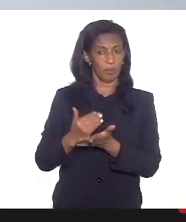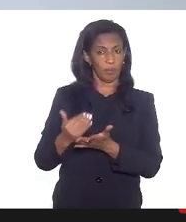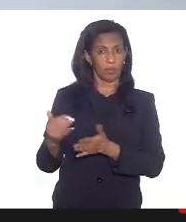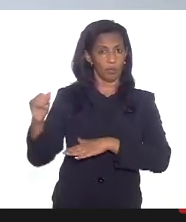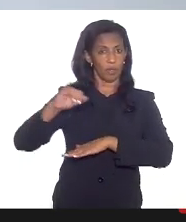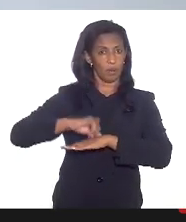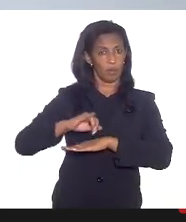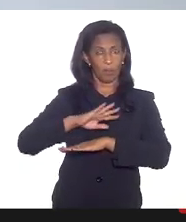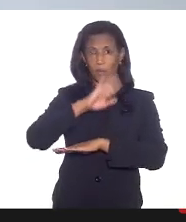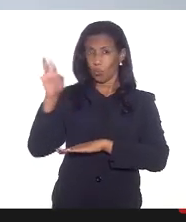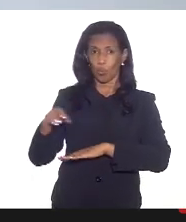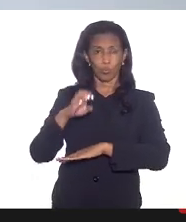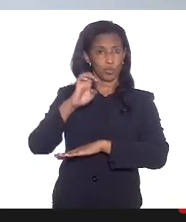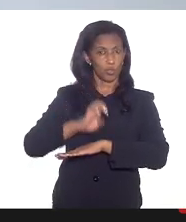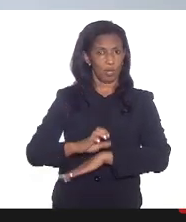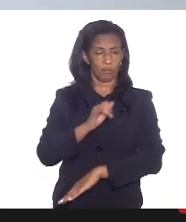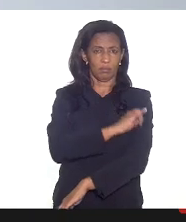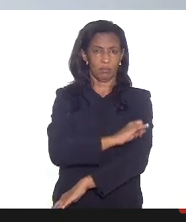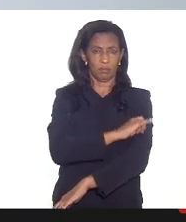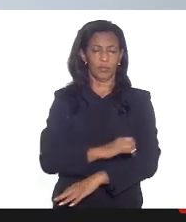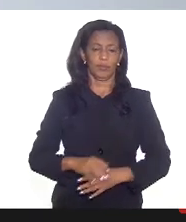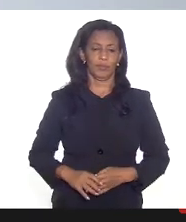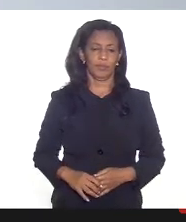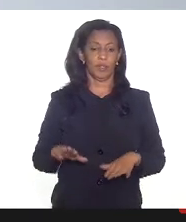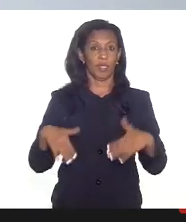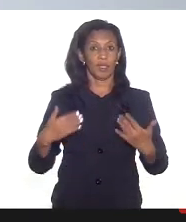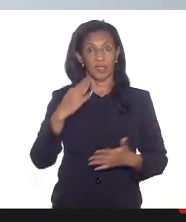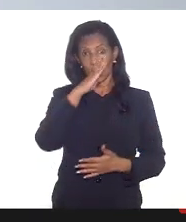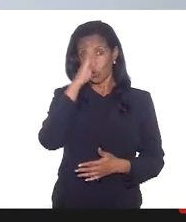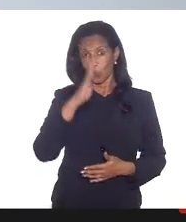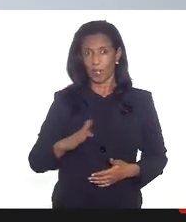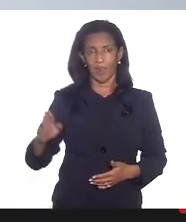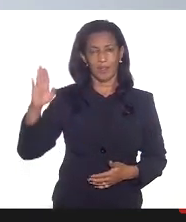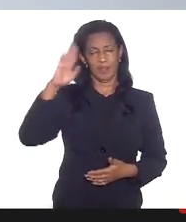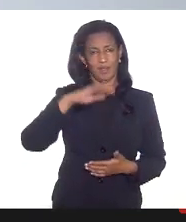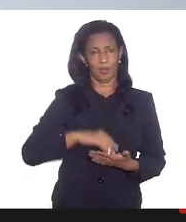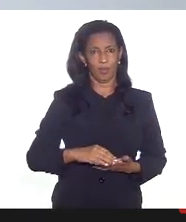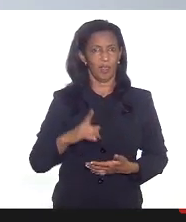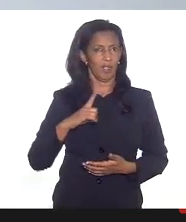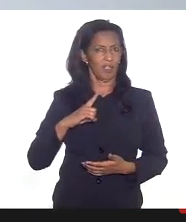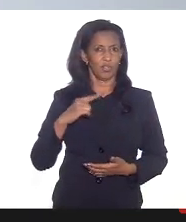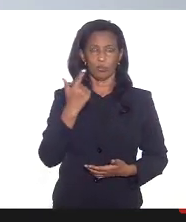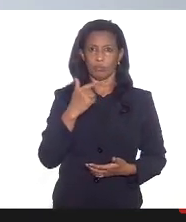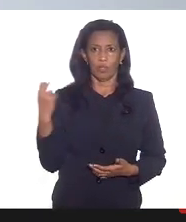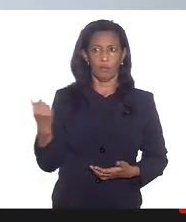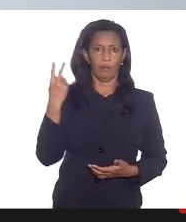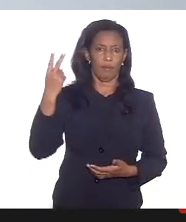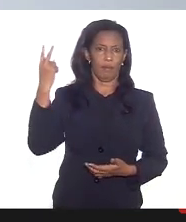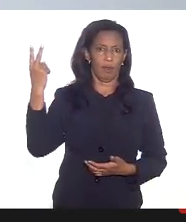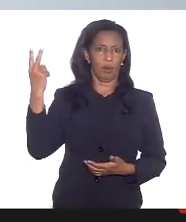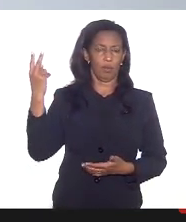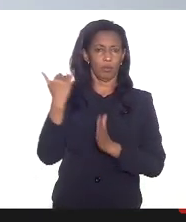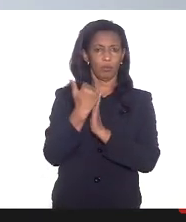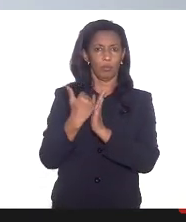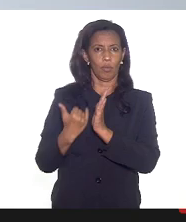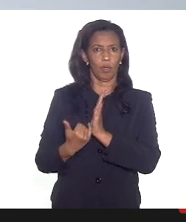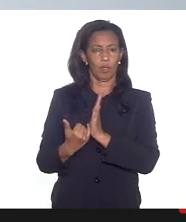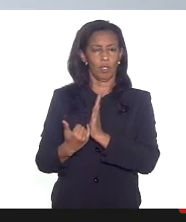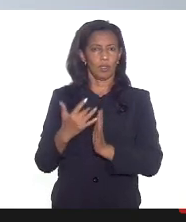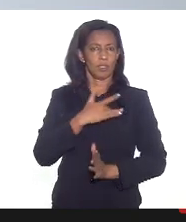só na capital mas em todo estado do Rio de Janeiro quer dizer em todo o Brasil a gente tem uma desvalorização do pronto do do programa